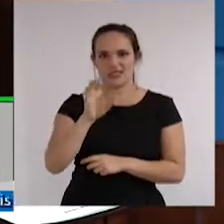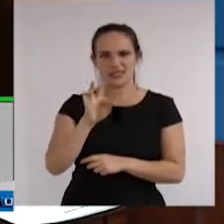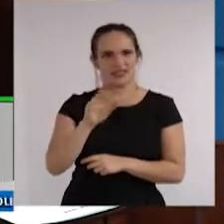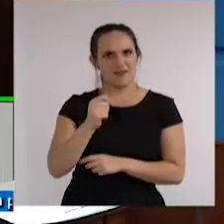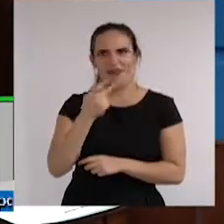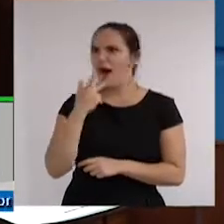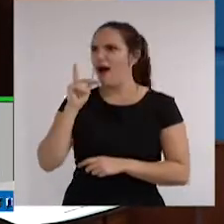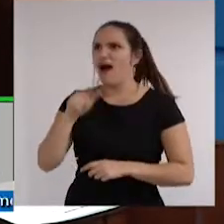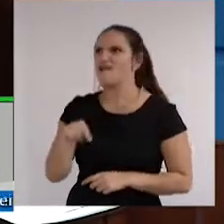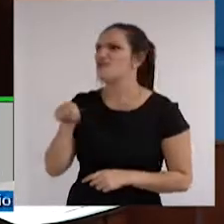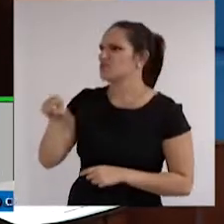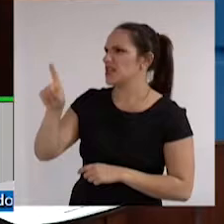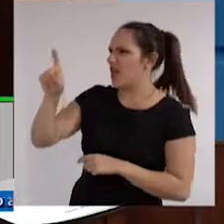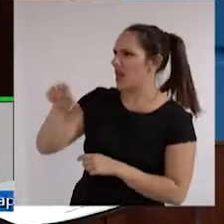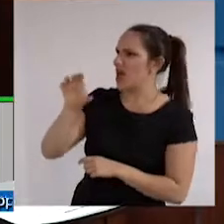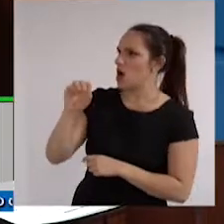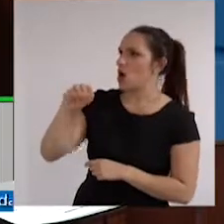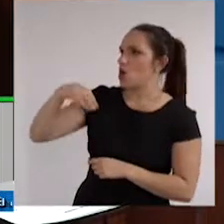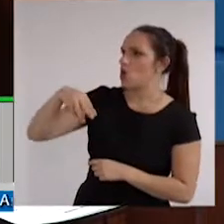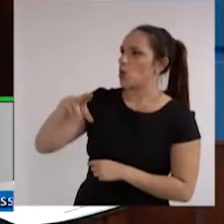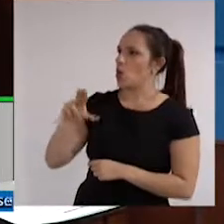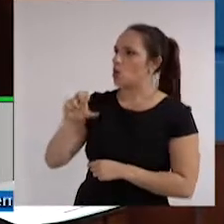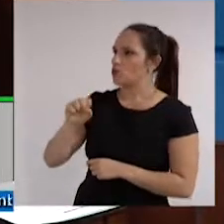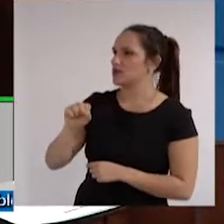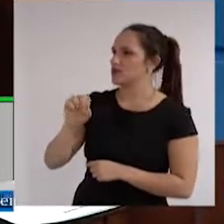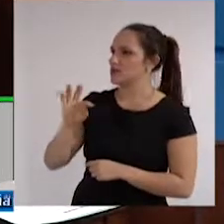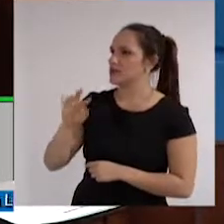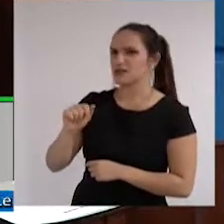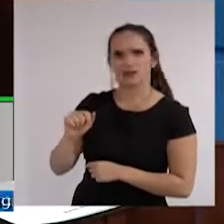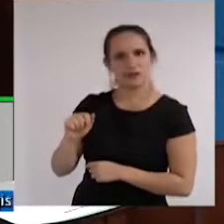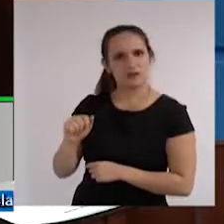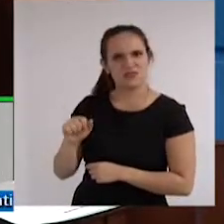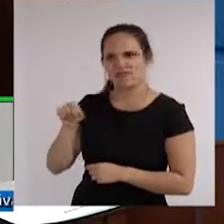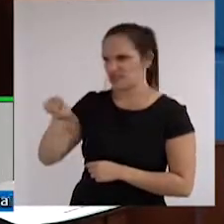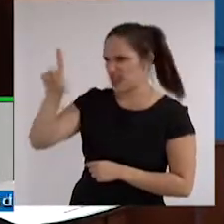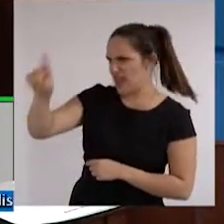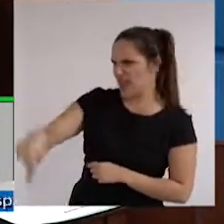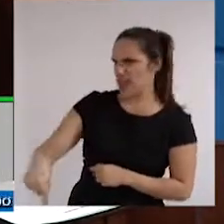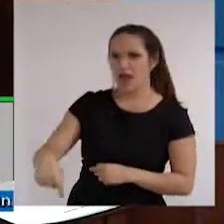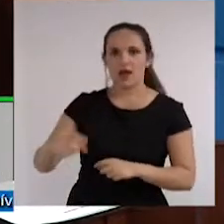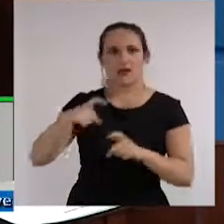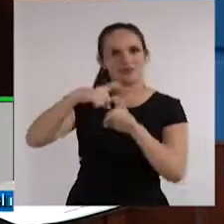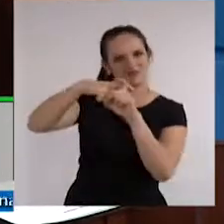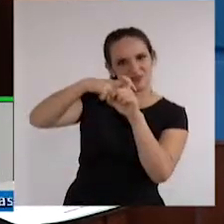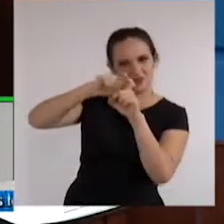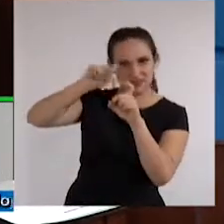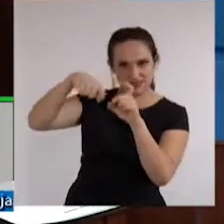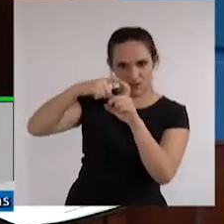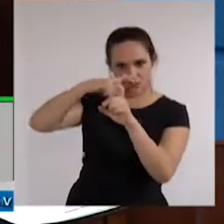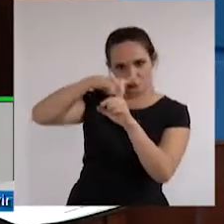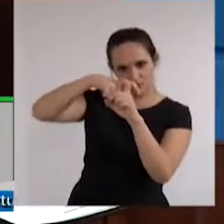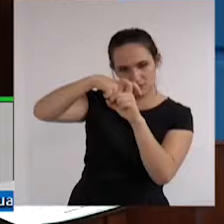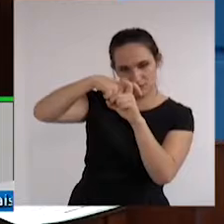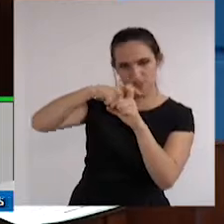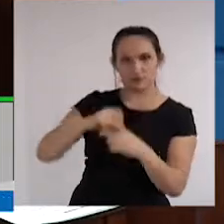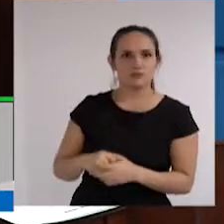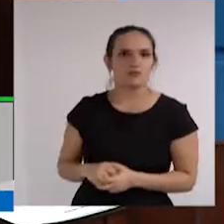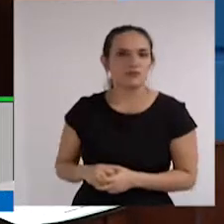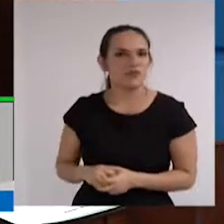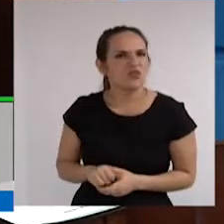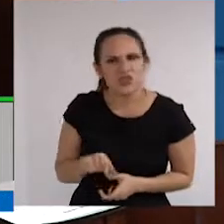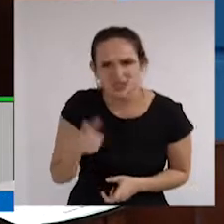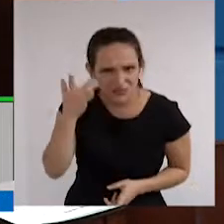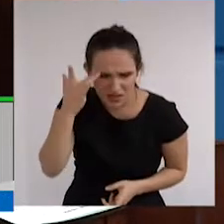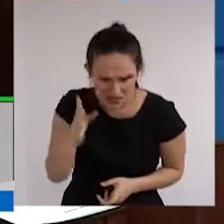né, fala, vocês são comunistas. Olha, aquele lá é comunista, né? Coitados, essas pessoas não sabem nem o que é